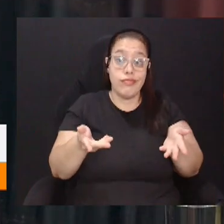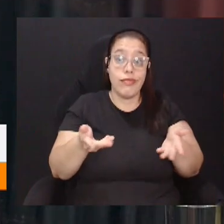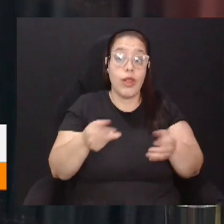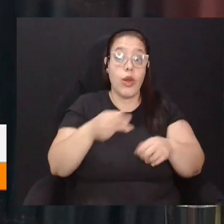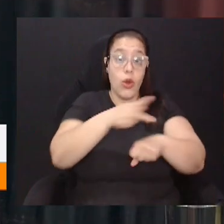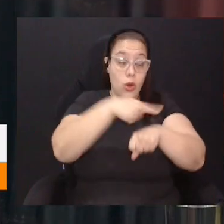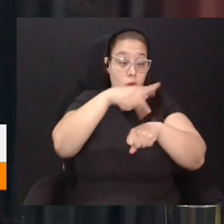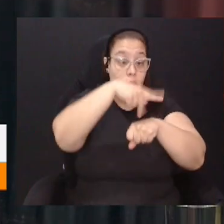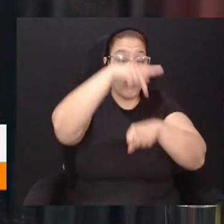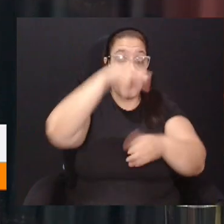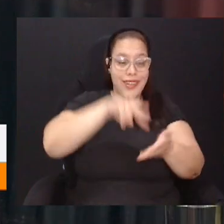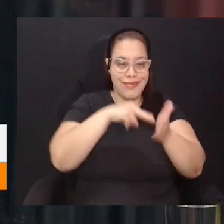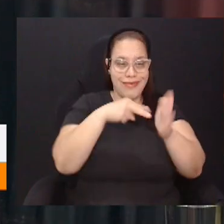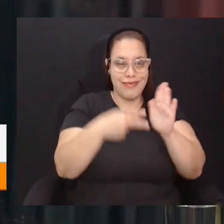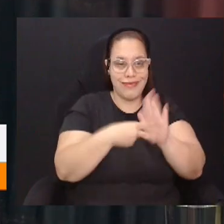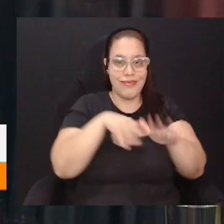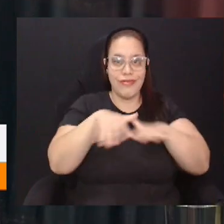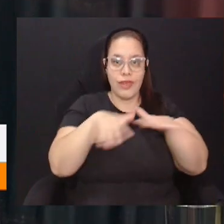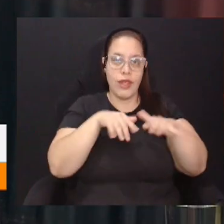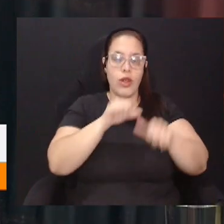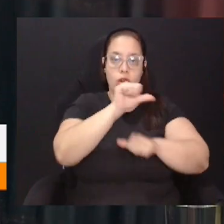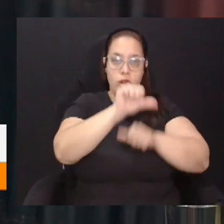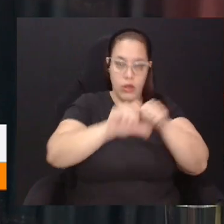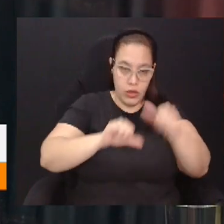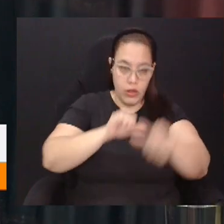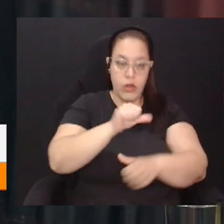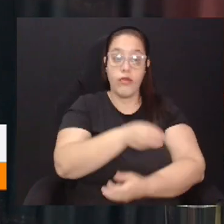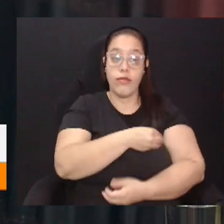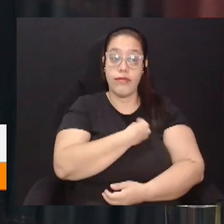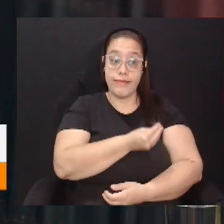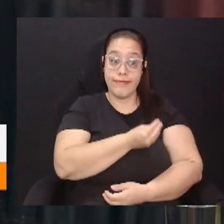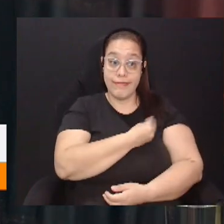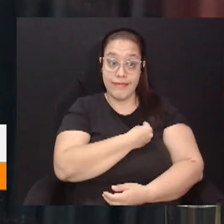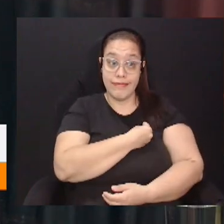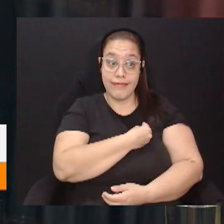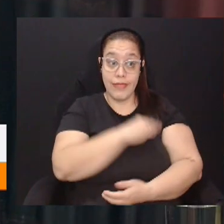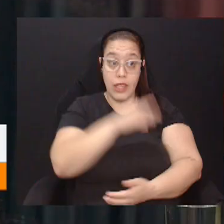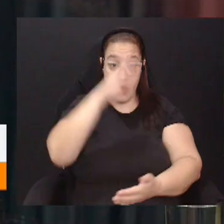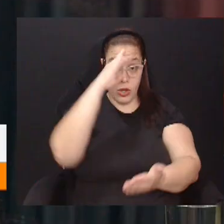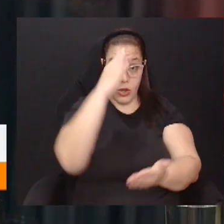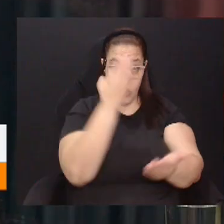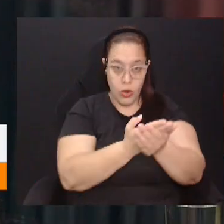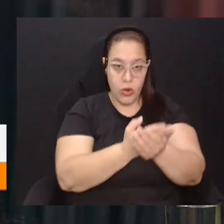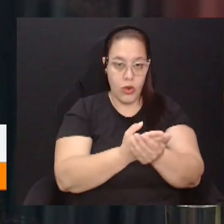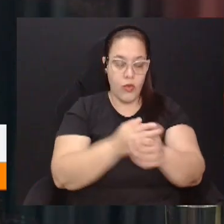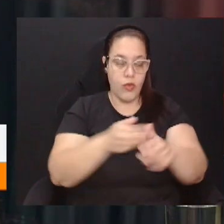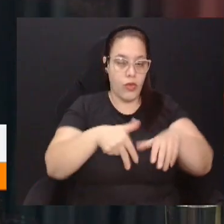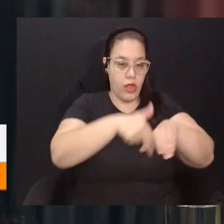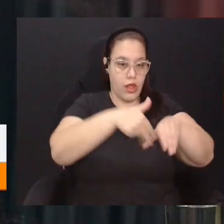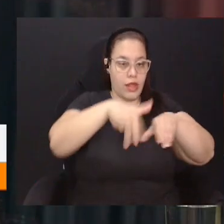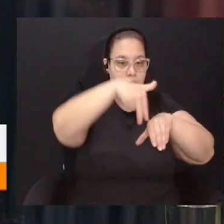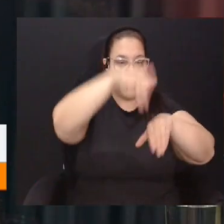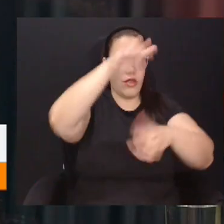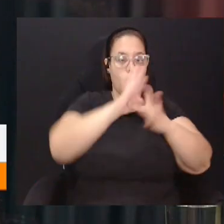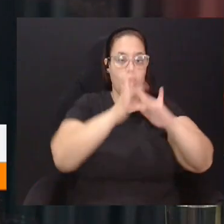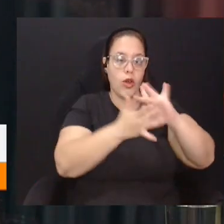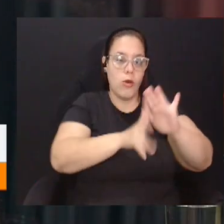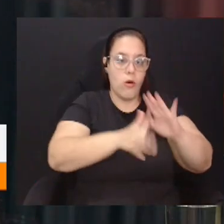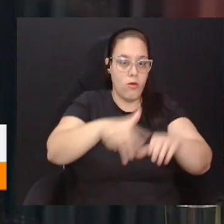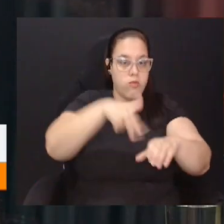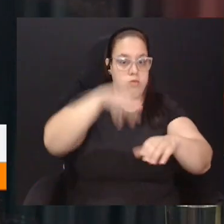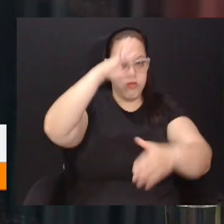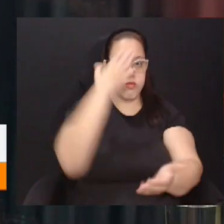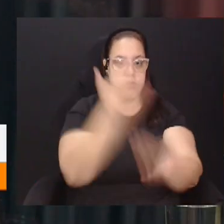significa. É um momento de renovação da vida, é um momento de crença na ressurreição, é um momento de acreditar numa vida